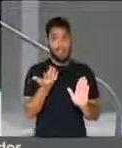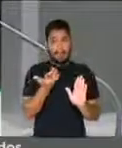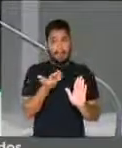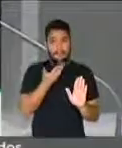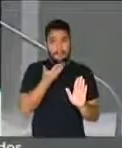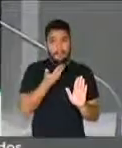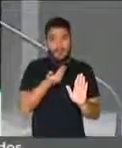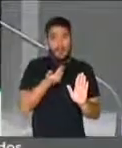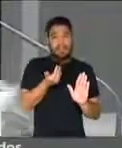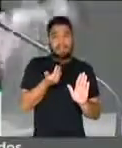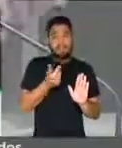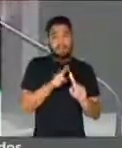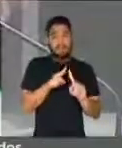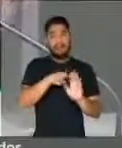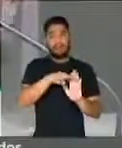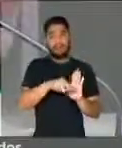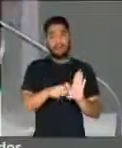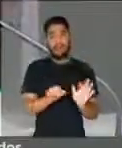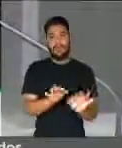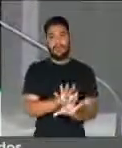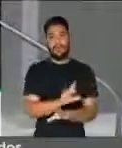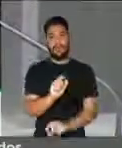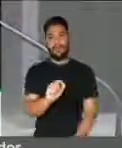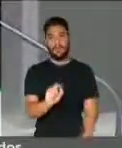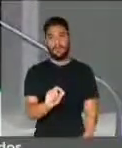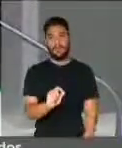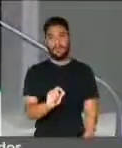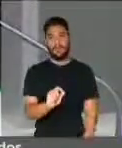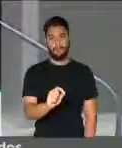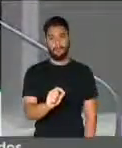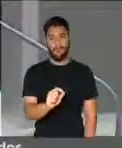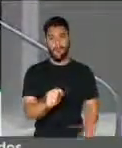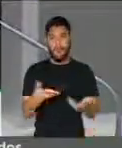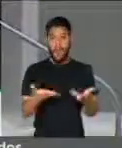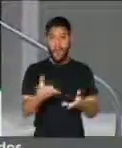a perversidade, é que a comissão